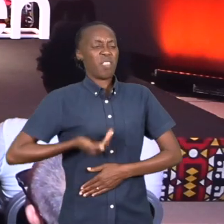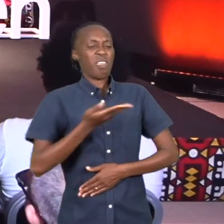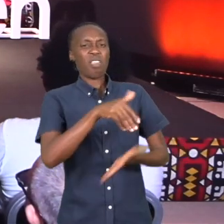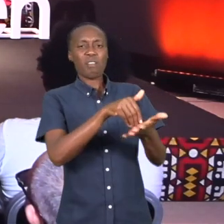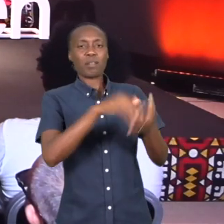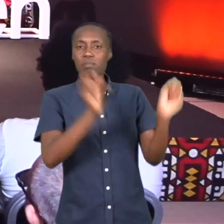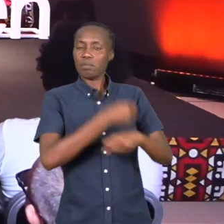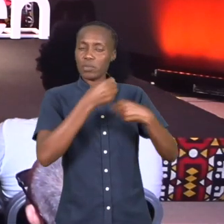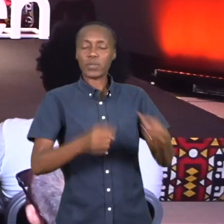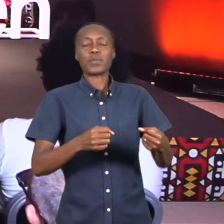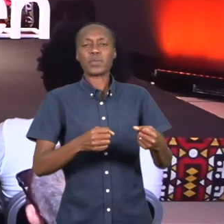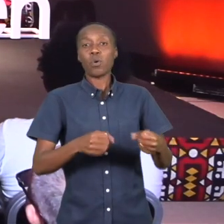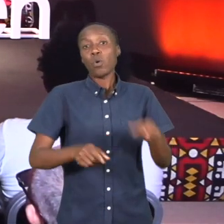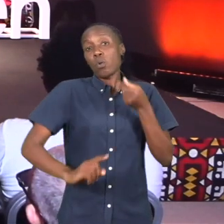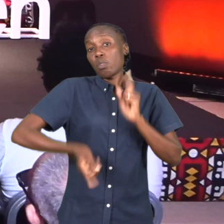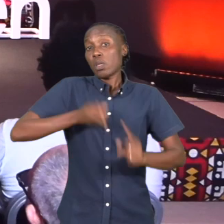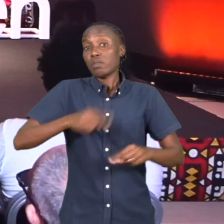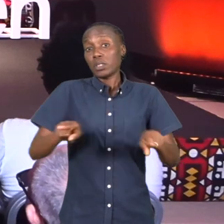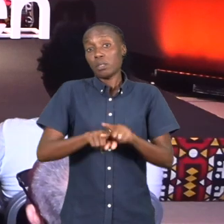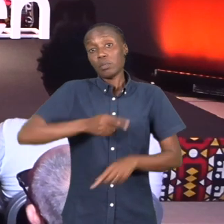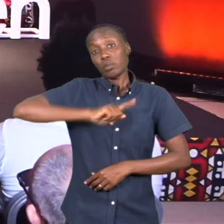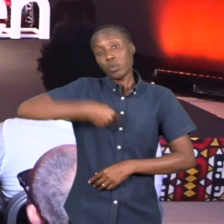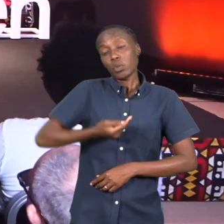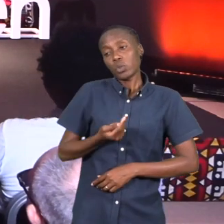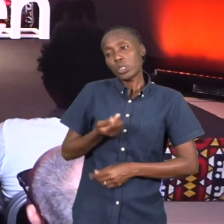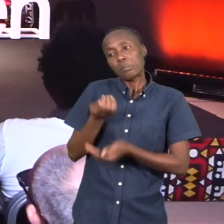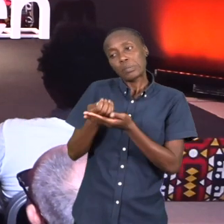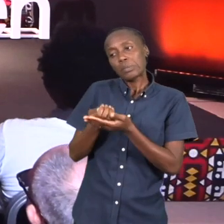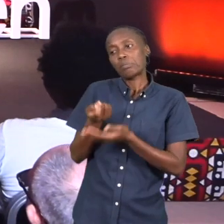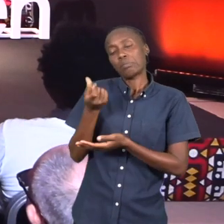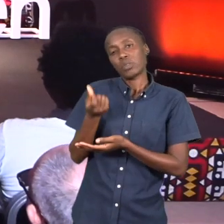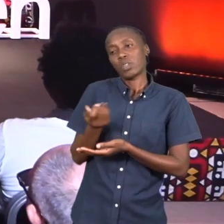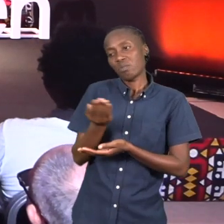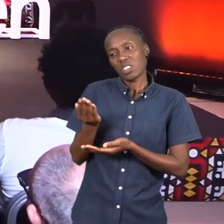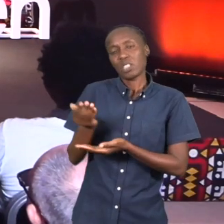sexo. Ou será que isto também é pedir demais?